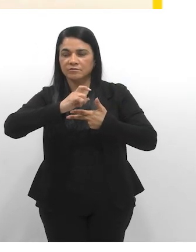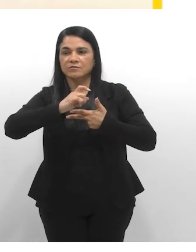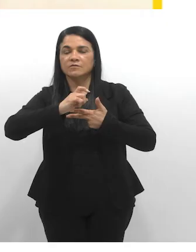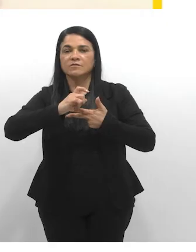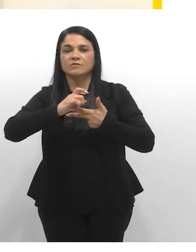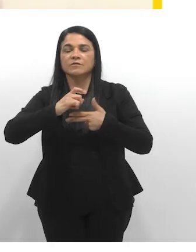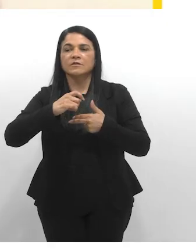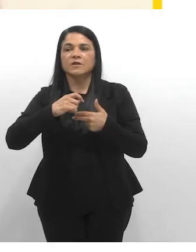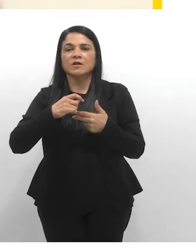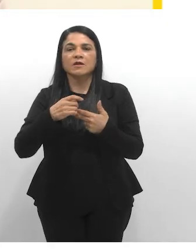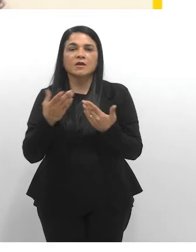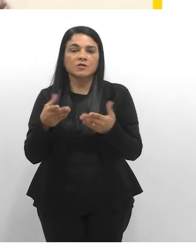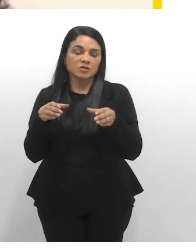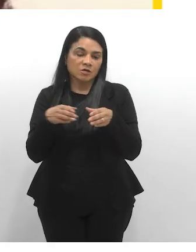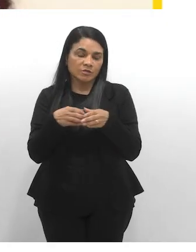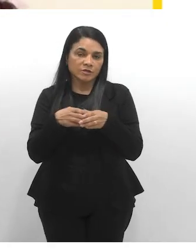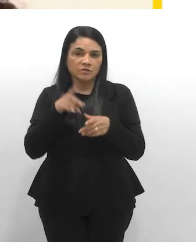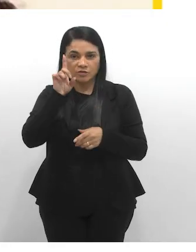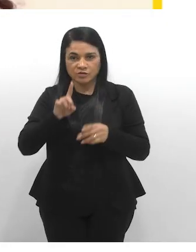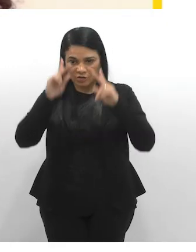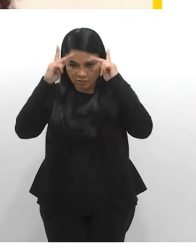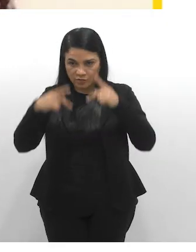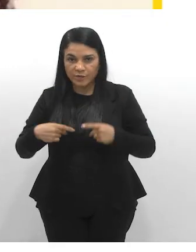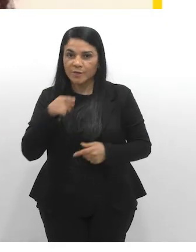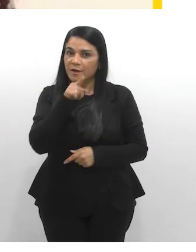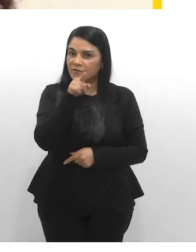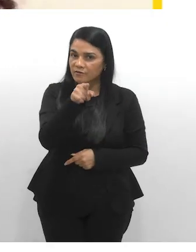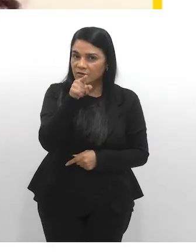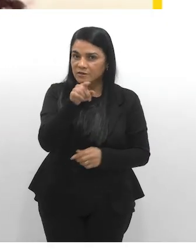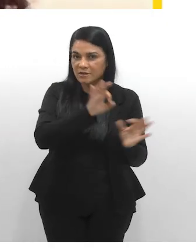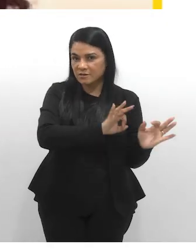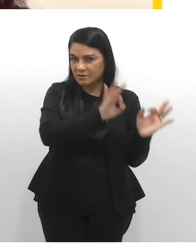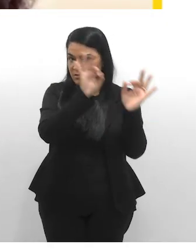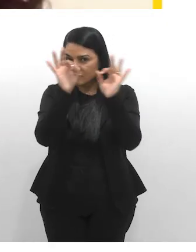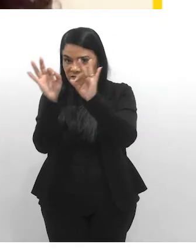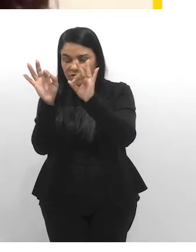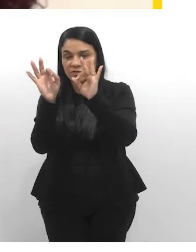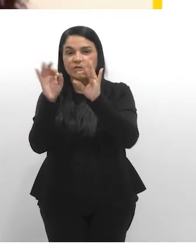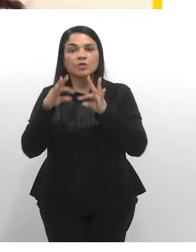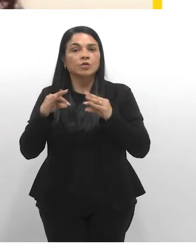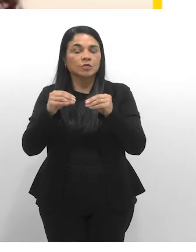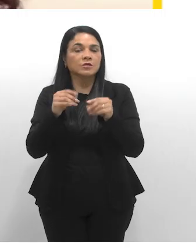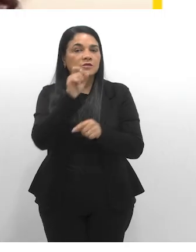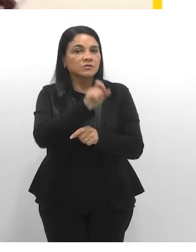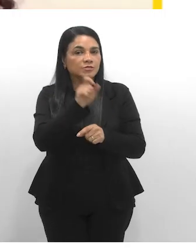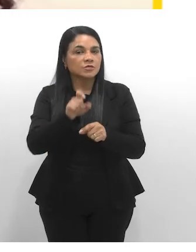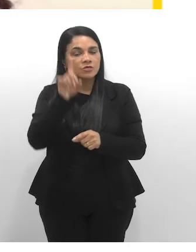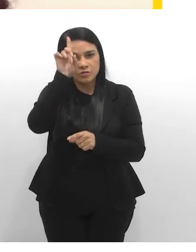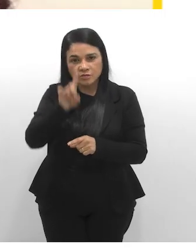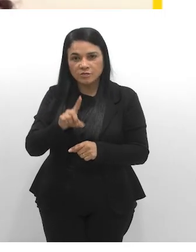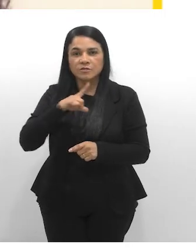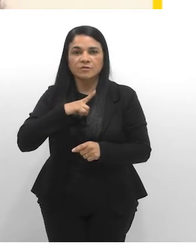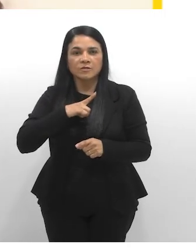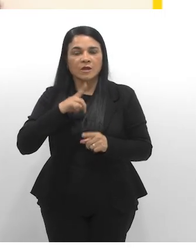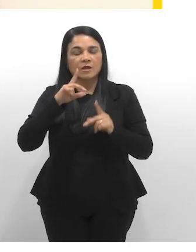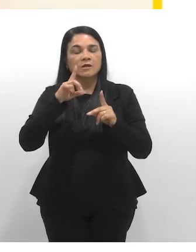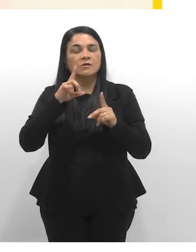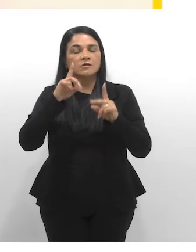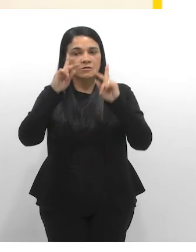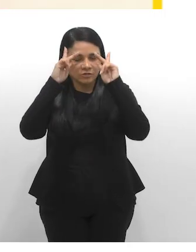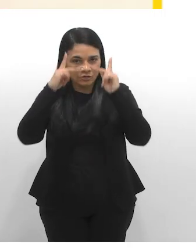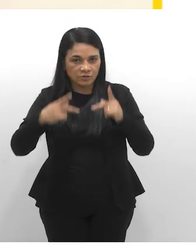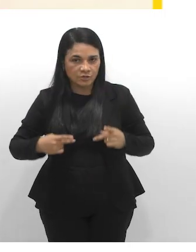do Executivo. Então, é Muito isso, bem. a nossa Comissão de Direitos Humanos é para você também que está assistindo. Todo mundo